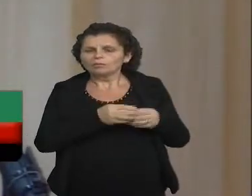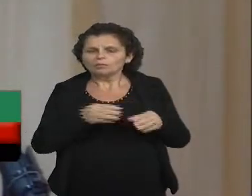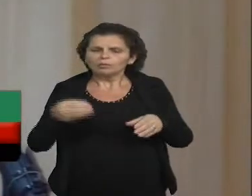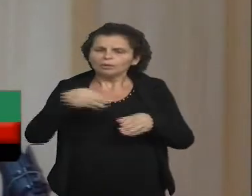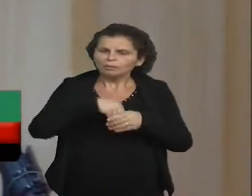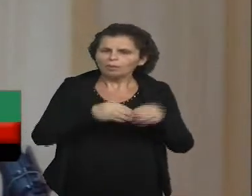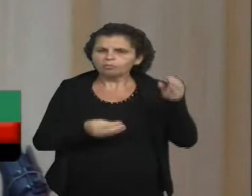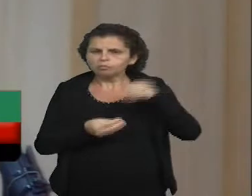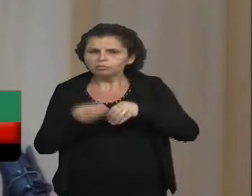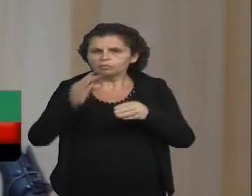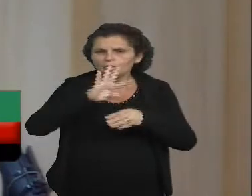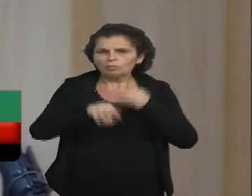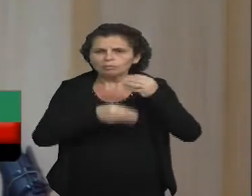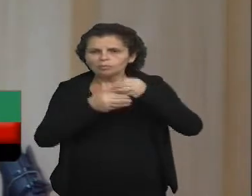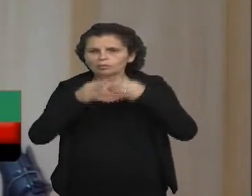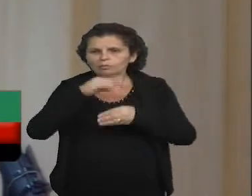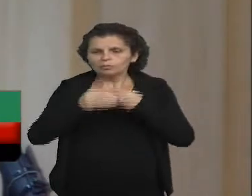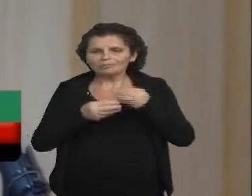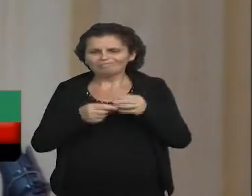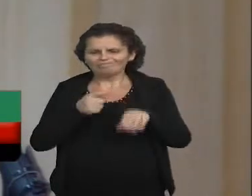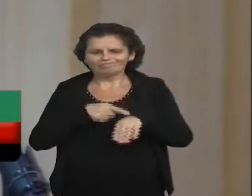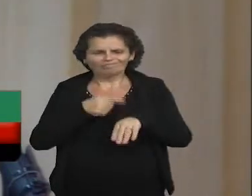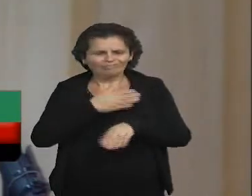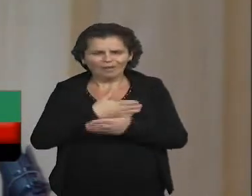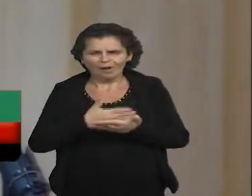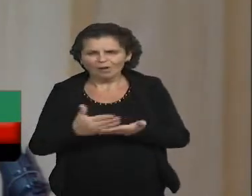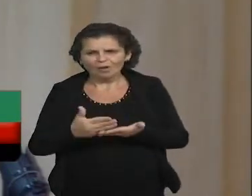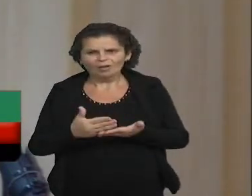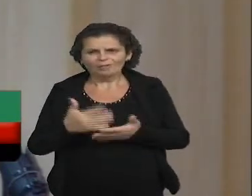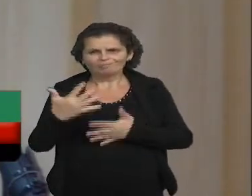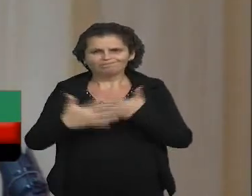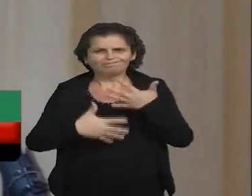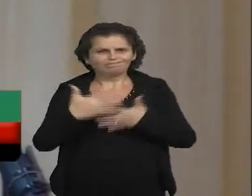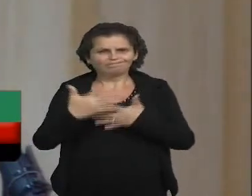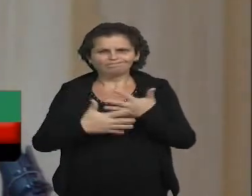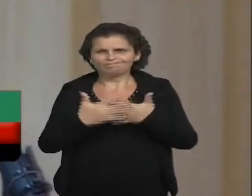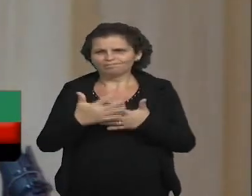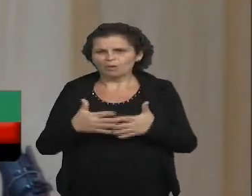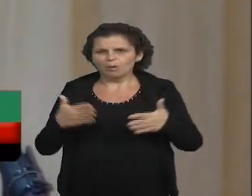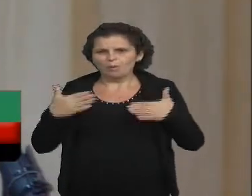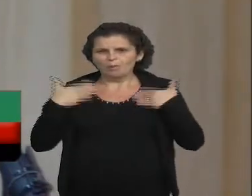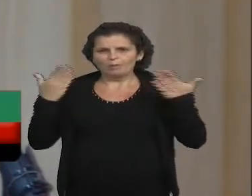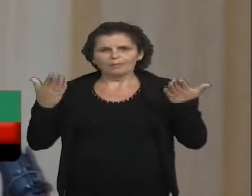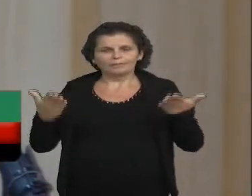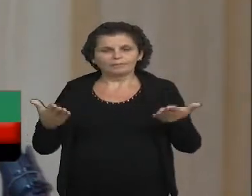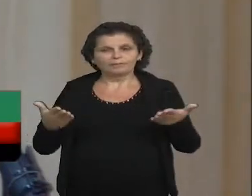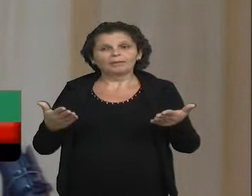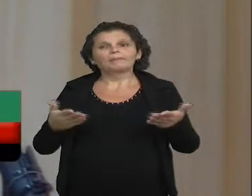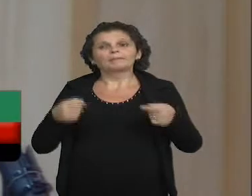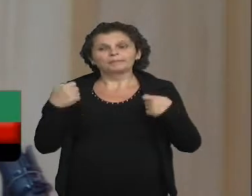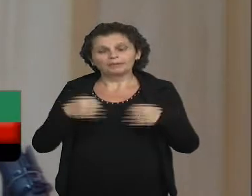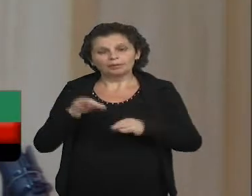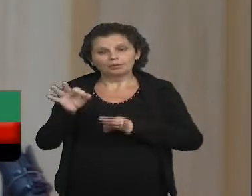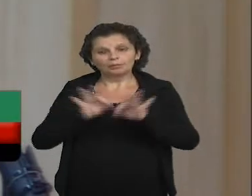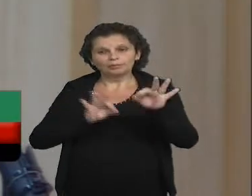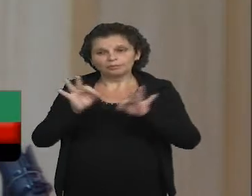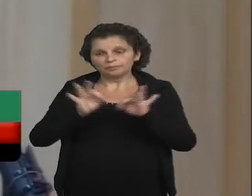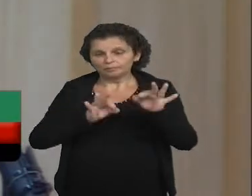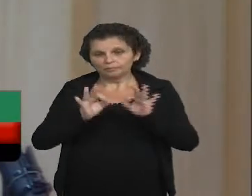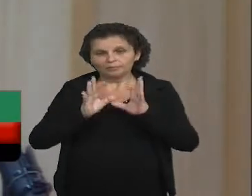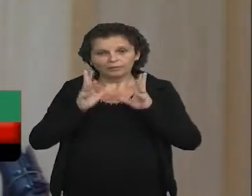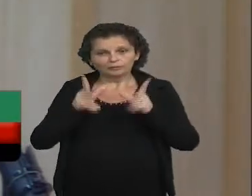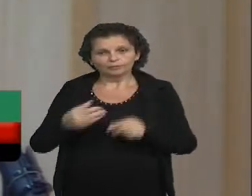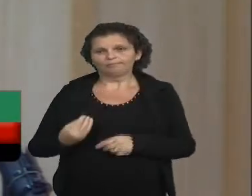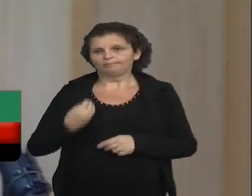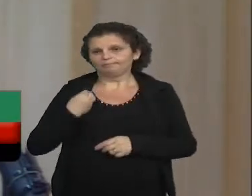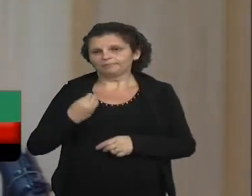sessão, muitas pautas são iniciadas na hora, né? E chega de ser pego de surpresa. Acho que a gente precisa ter organização e planejamento para tudo,